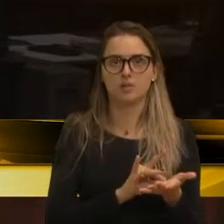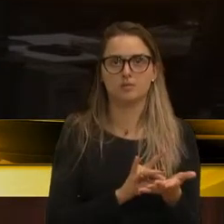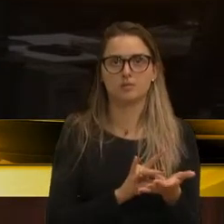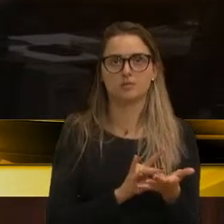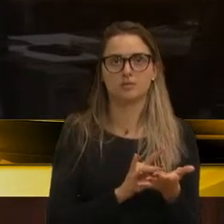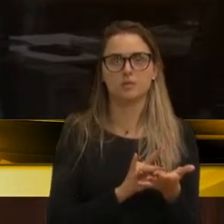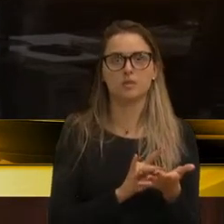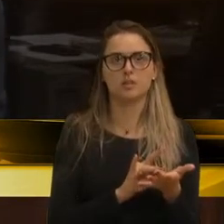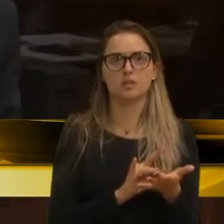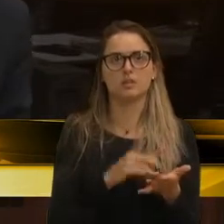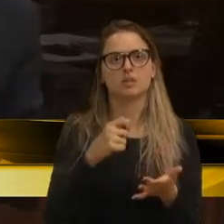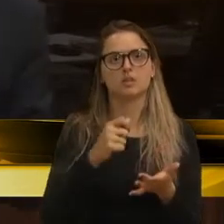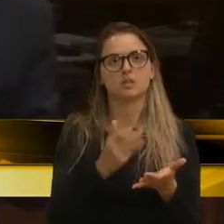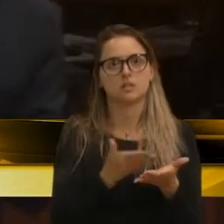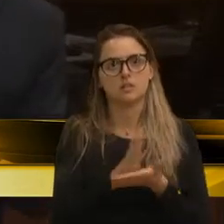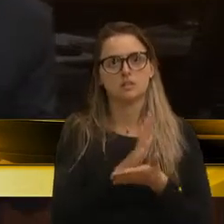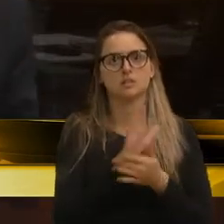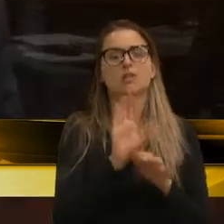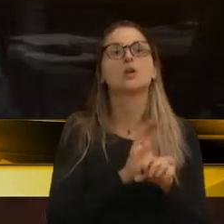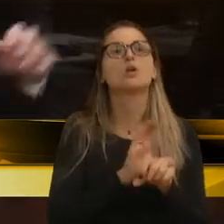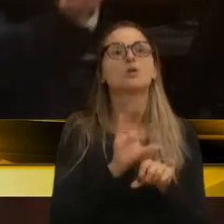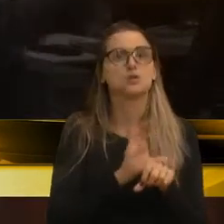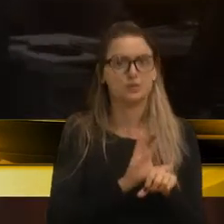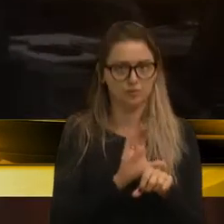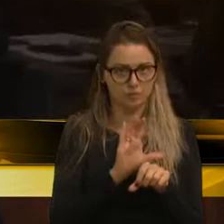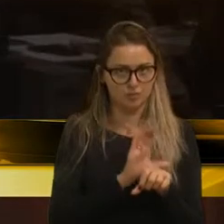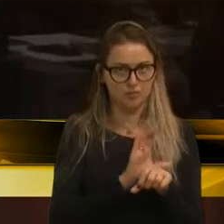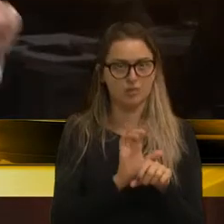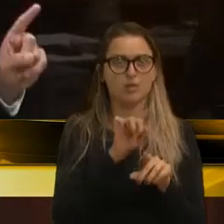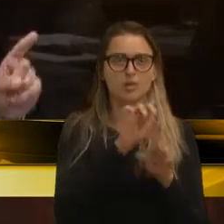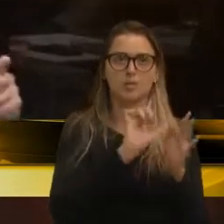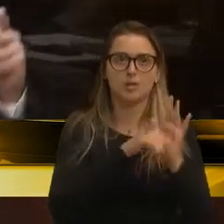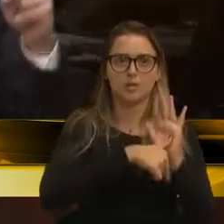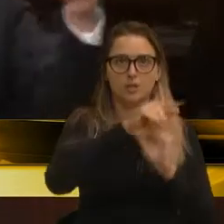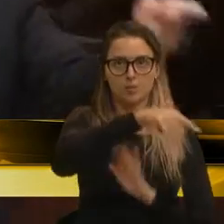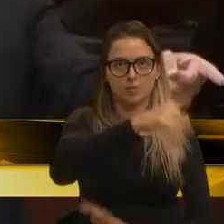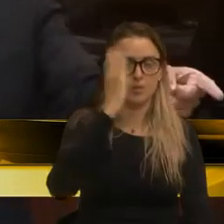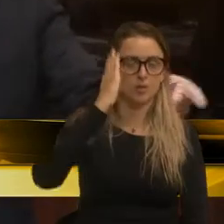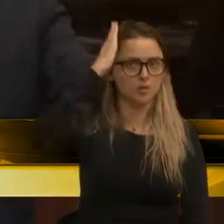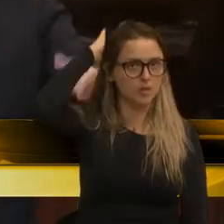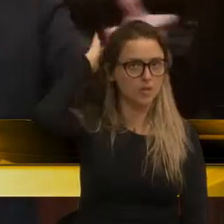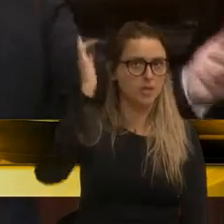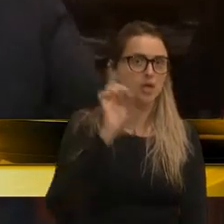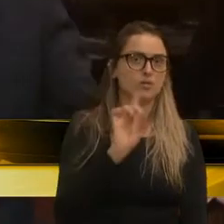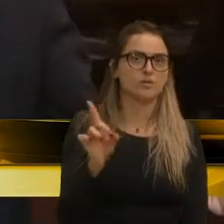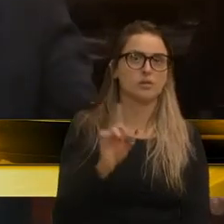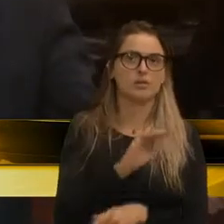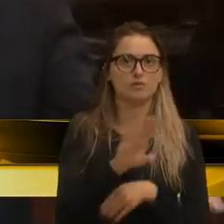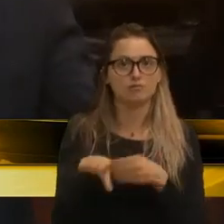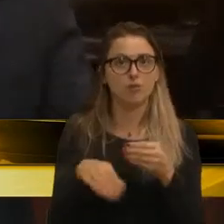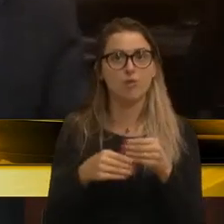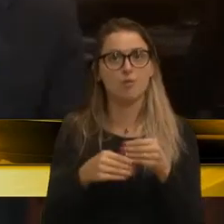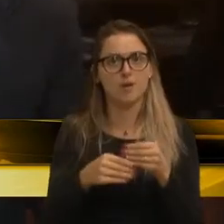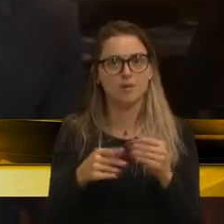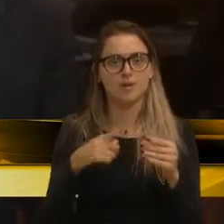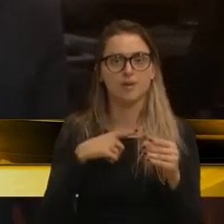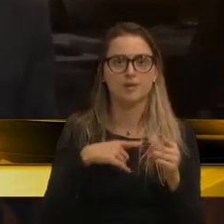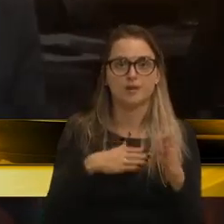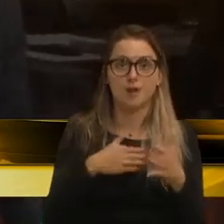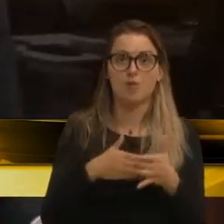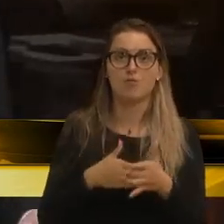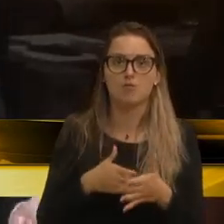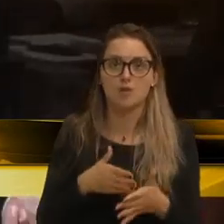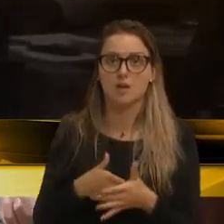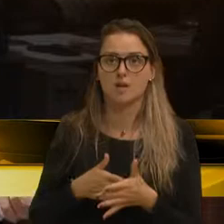que passar pela prova da constitucionalidade para que o prefeito ditador depois não venha, através do Madim, tentar obstaculizar essa